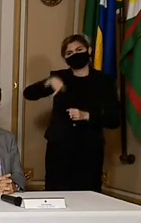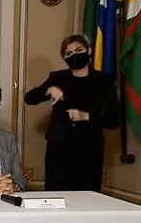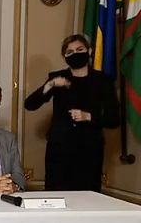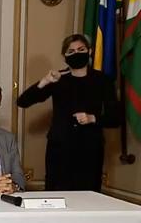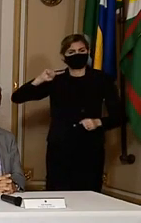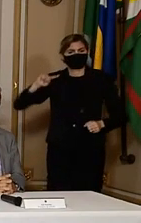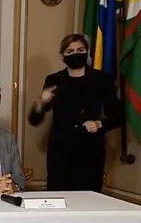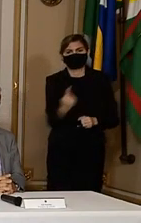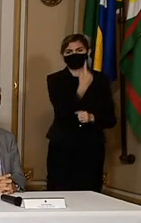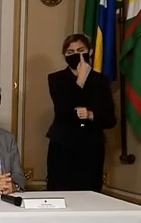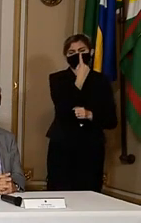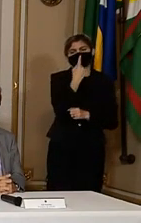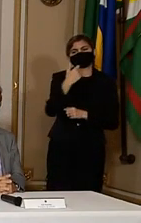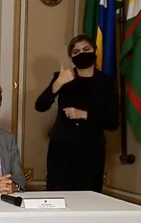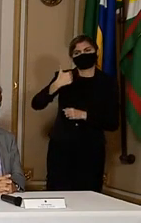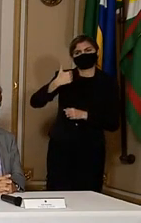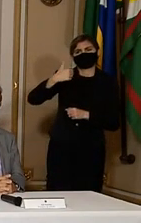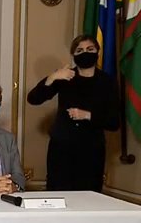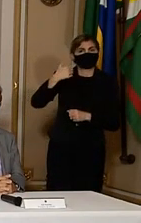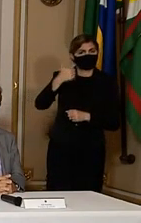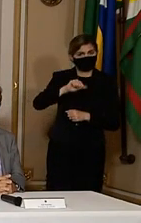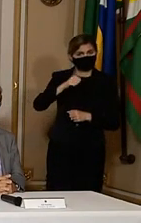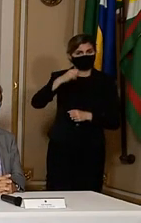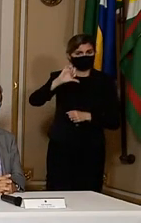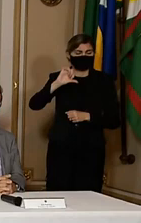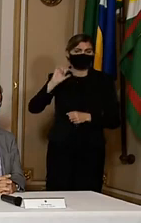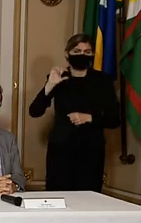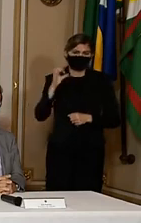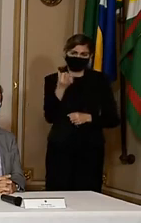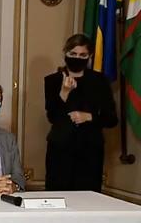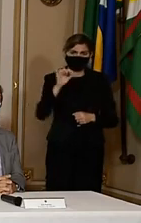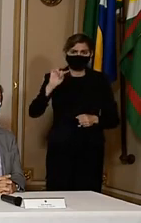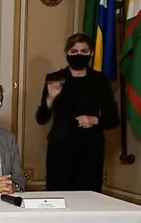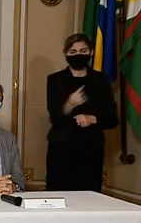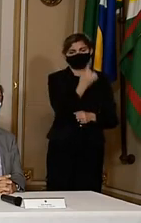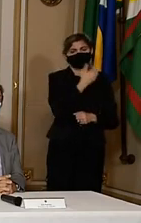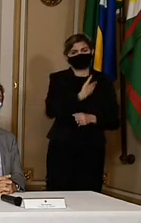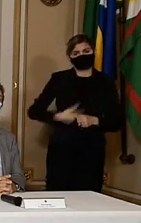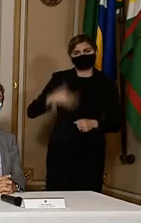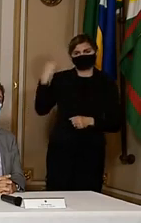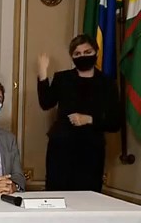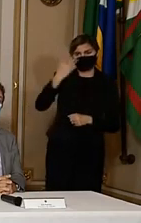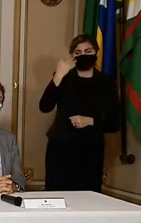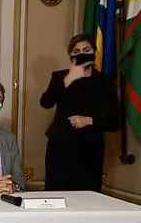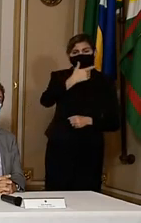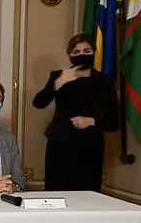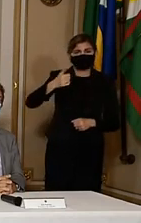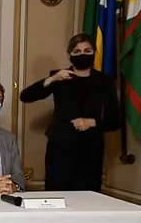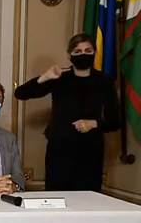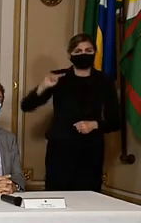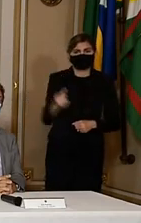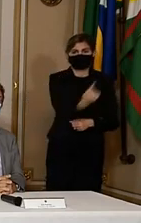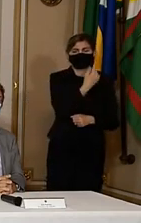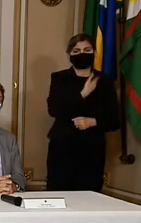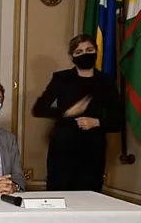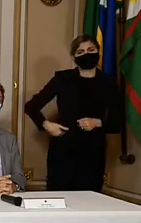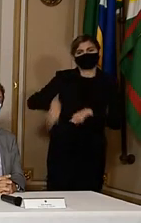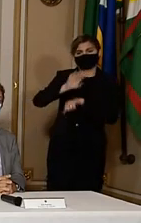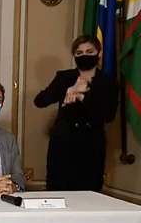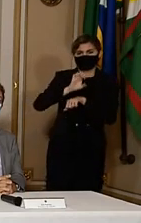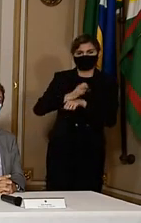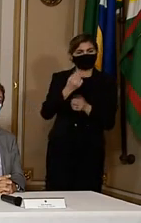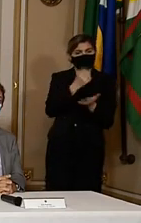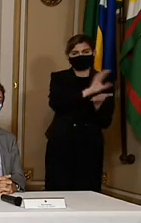milhões sendo 196 milhões do governo federal e 21 milhões de contrapartida do Governo